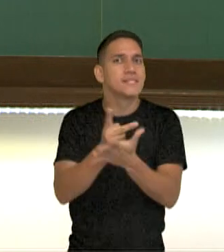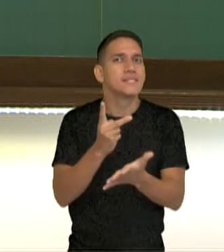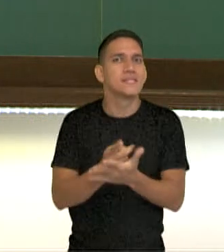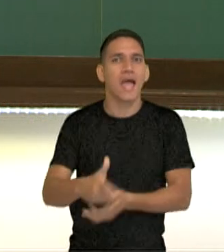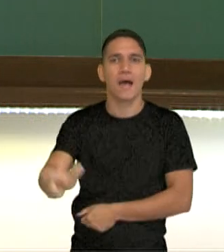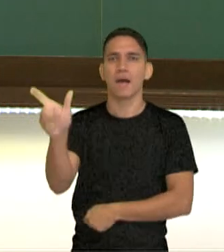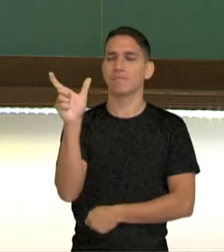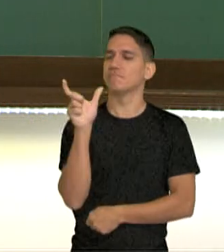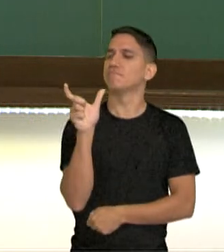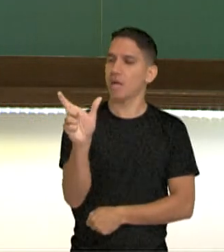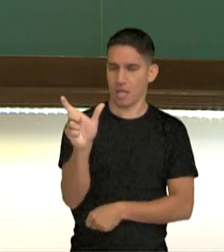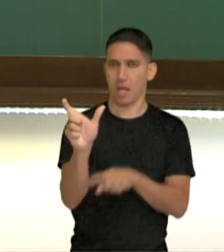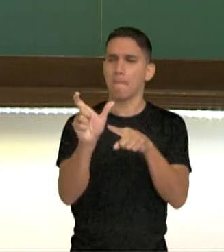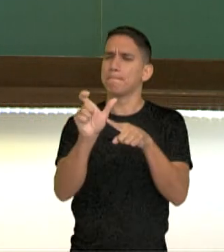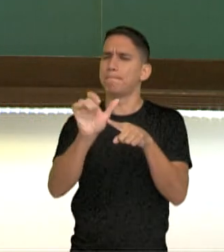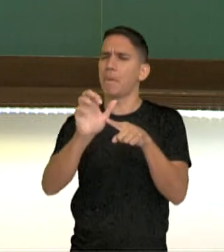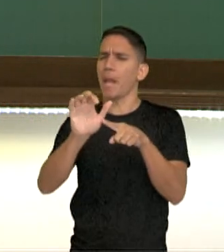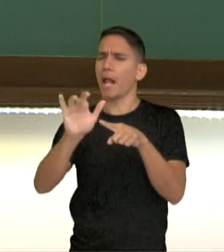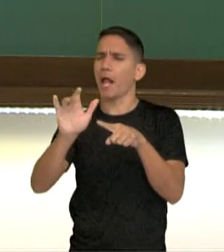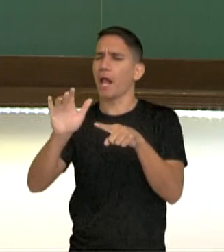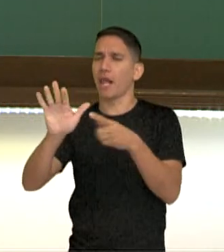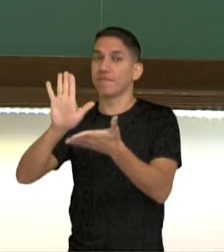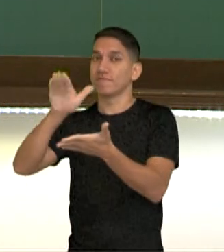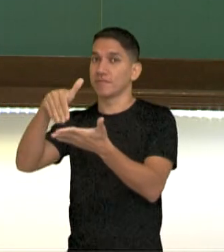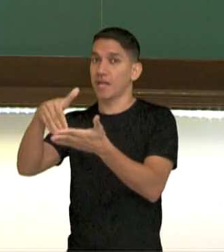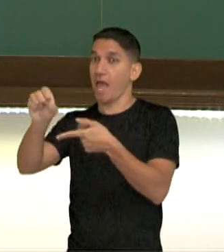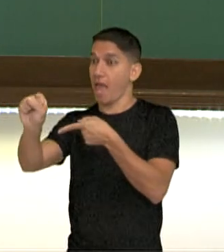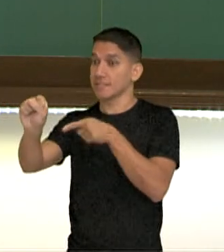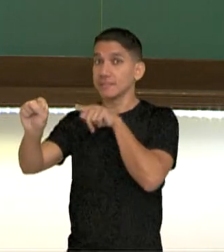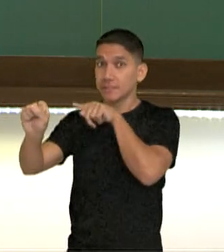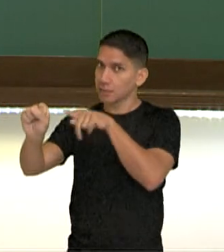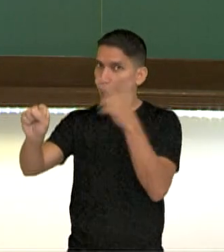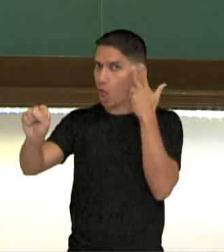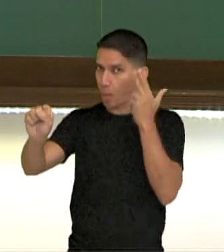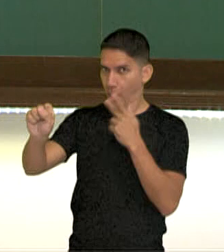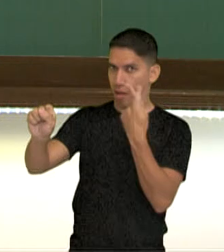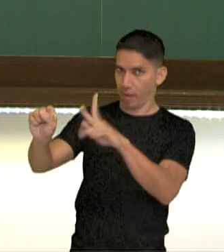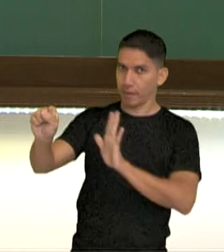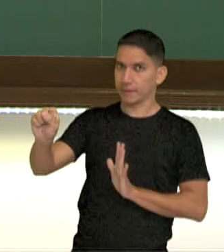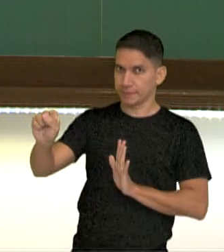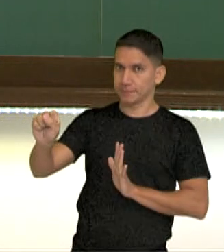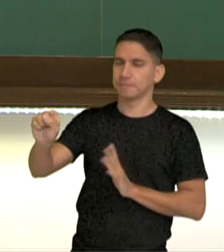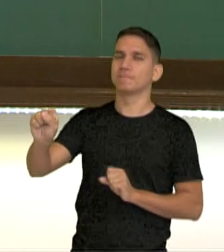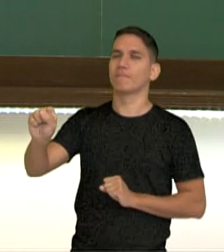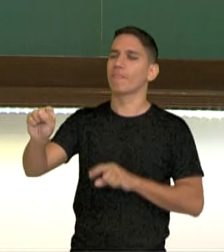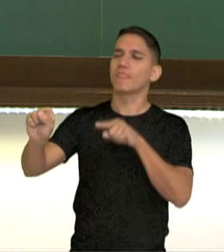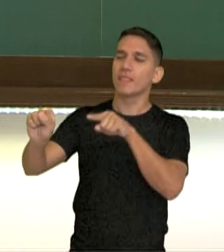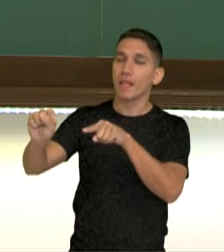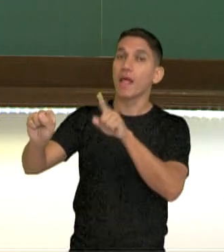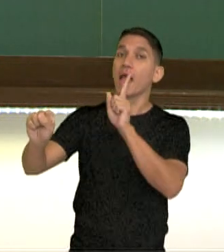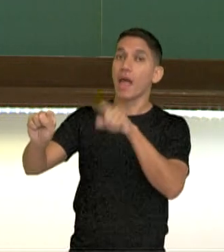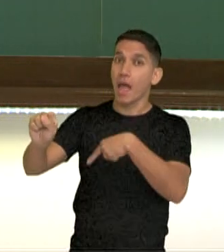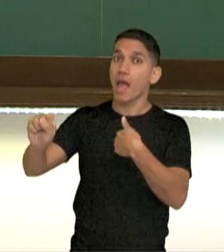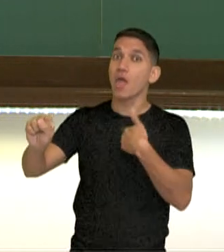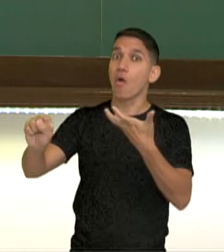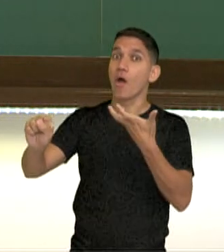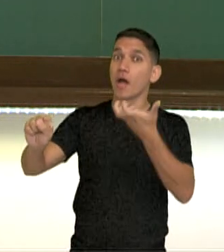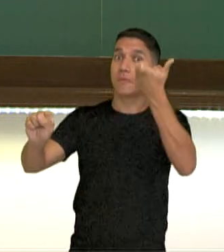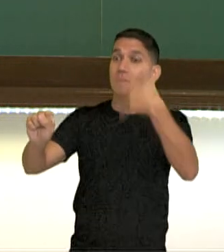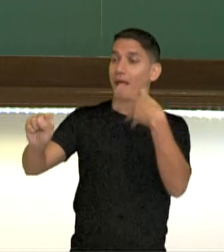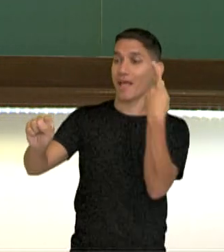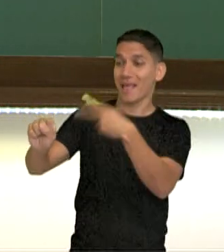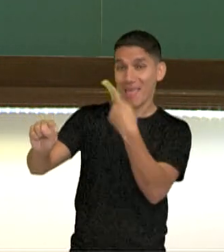a palavra que finalizar com S, que é aquele que eu quero indicar que